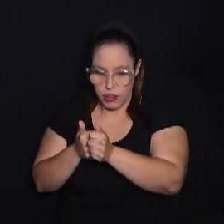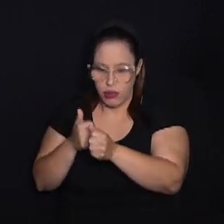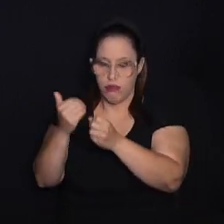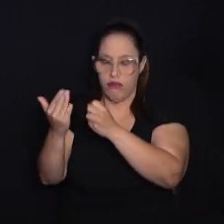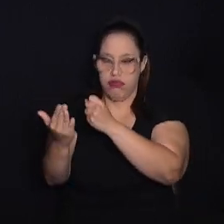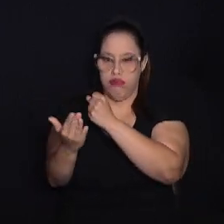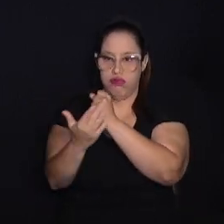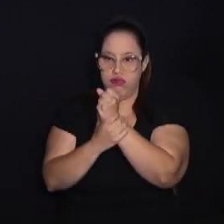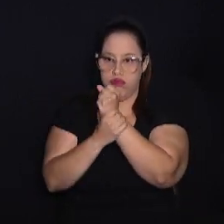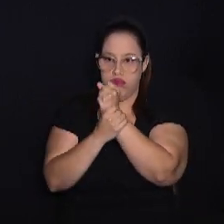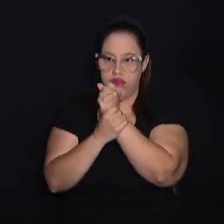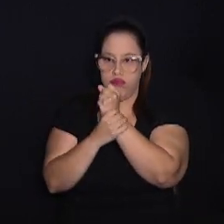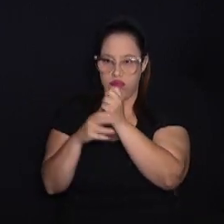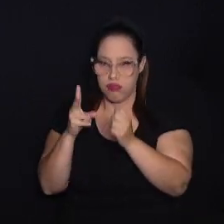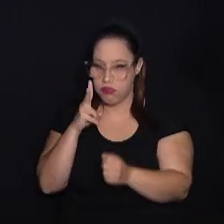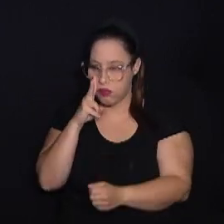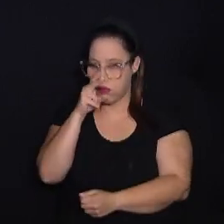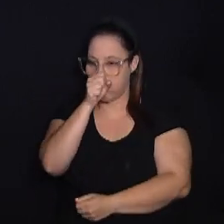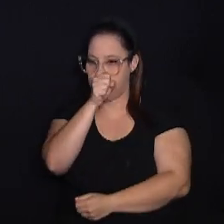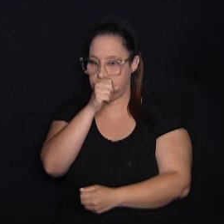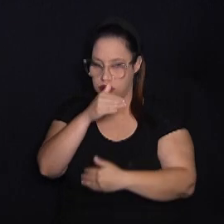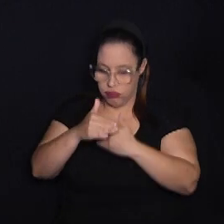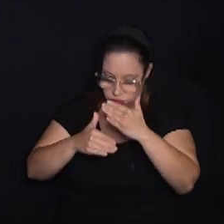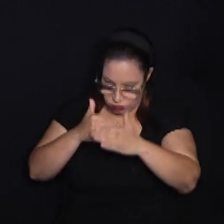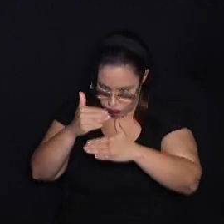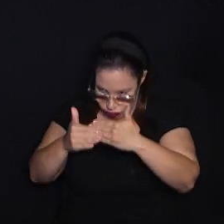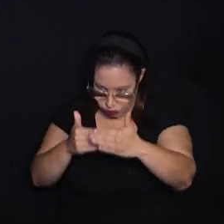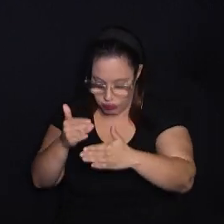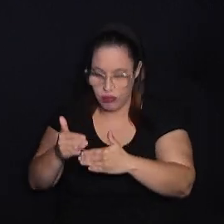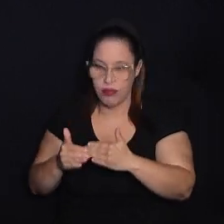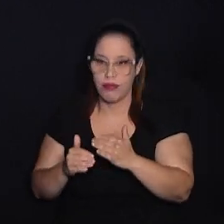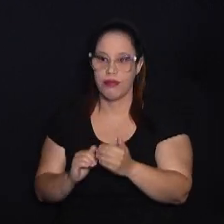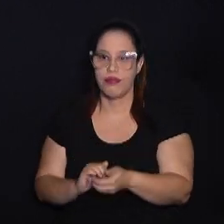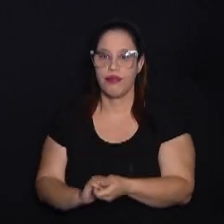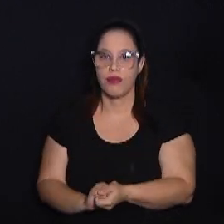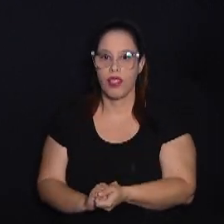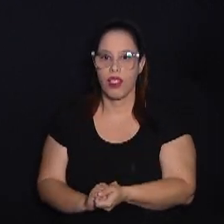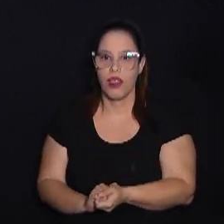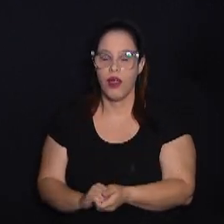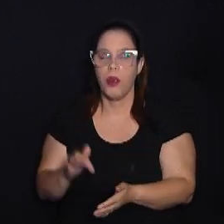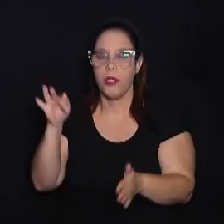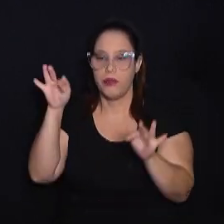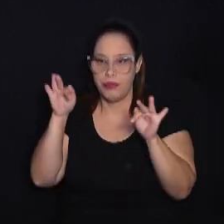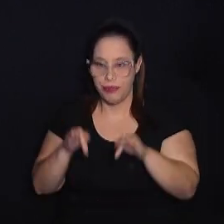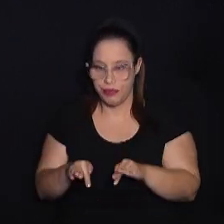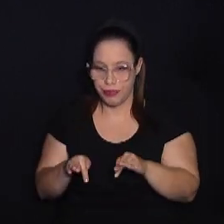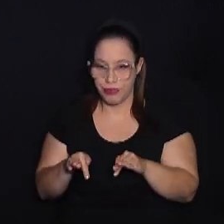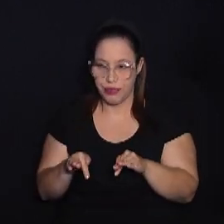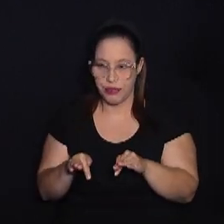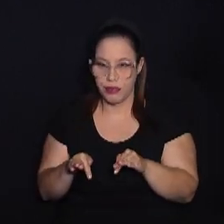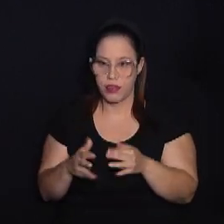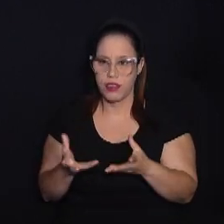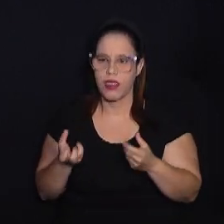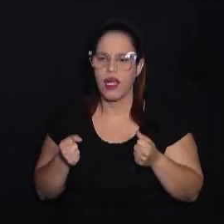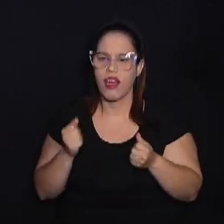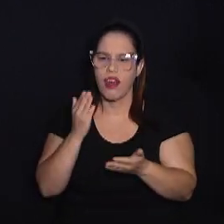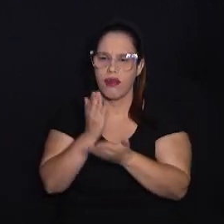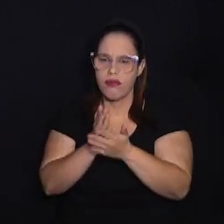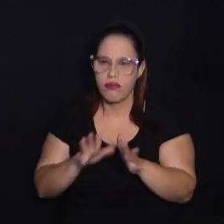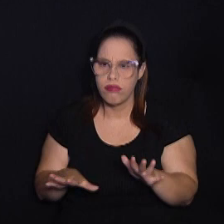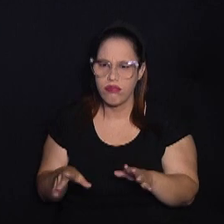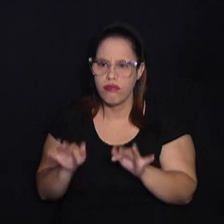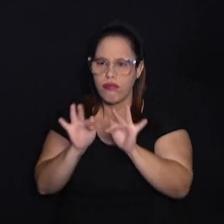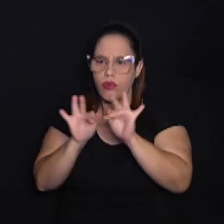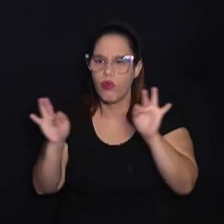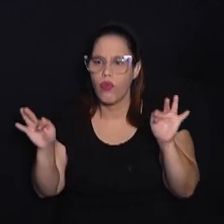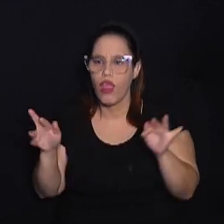protegeu e me deu forças na trajetória. Para finalizar, quero encerrar com uma